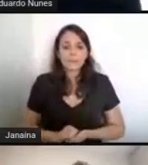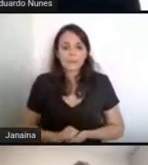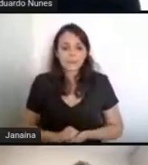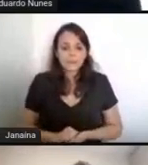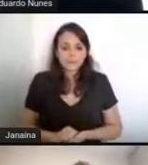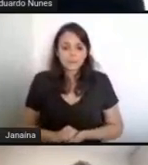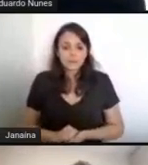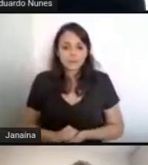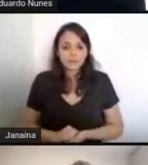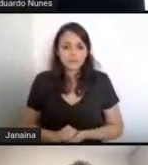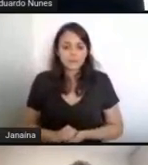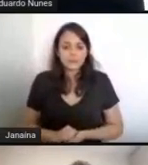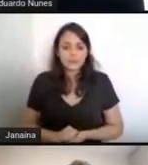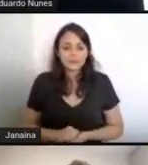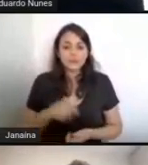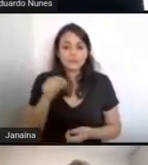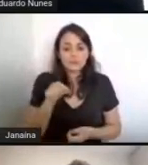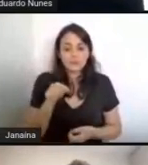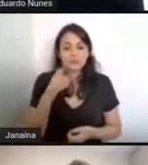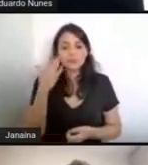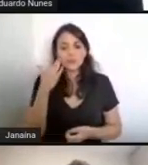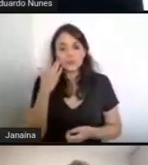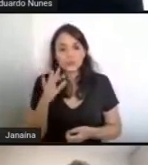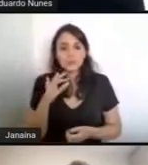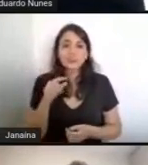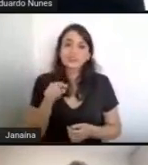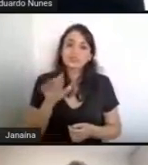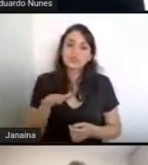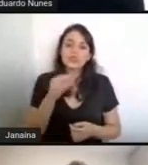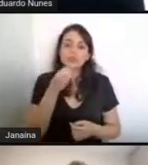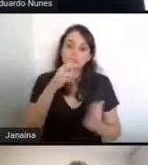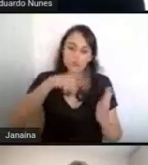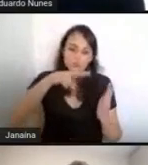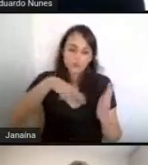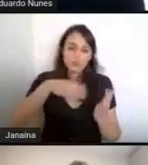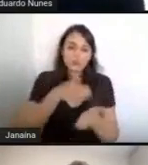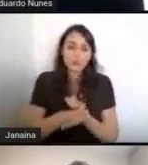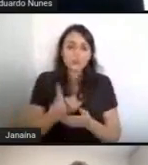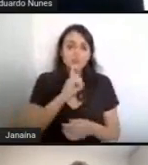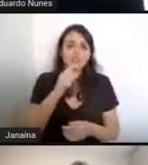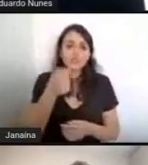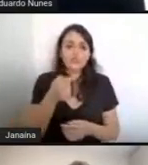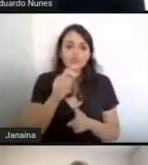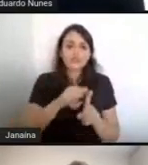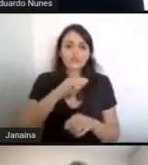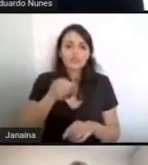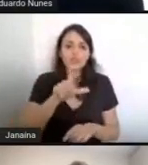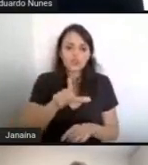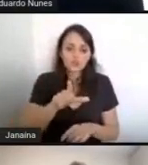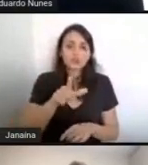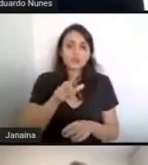Bom, essa matéria, eu não sei se alguém teve a oportunidade de ler, foi publicada no dia 7 de julho pela revista Hades,